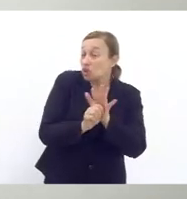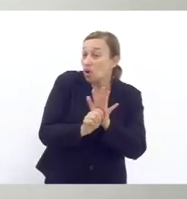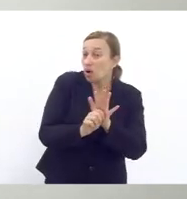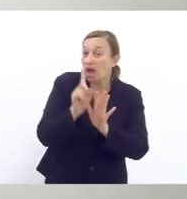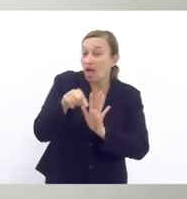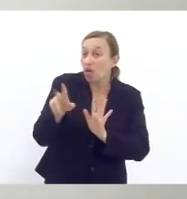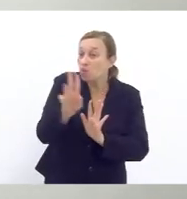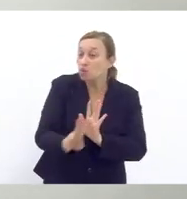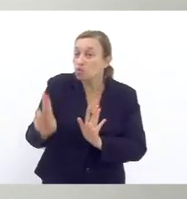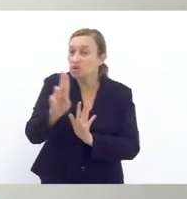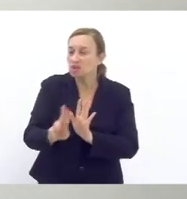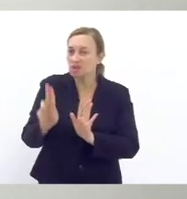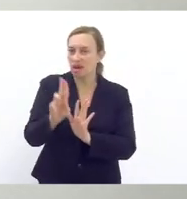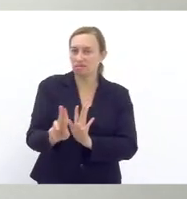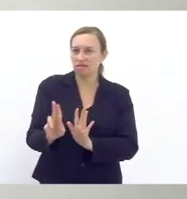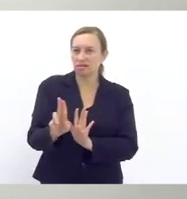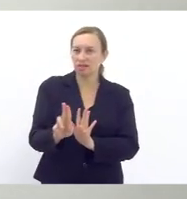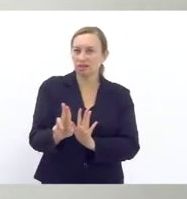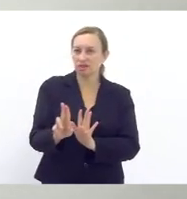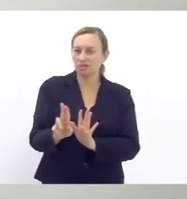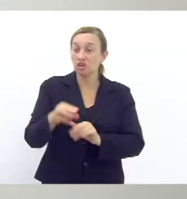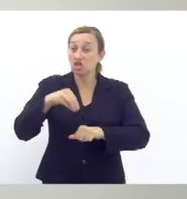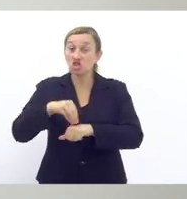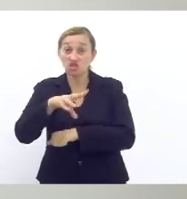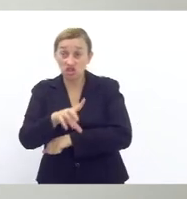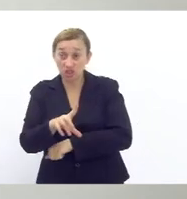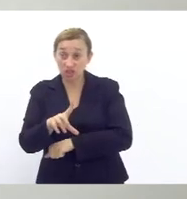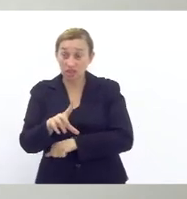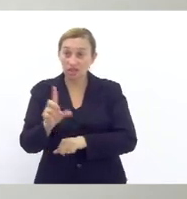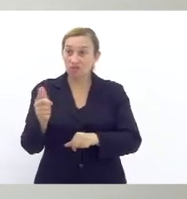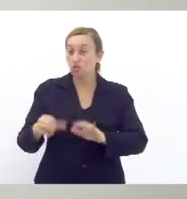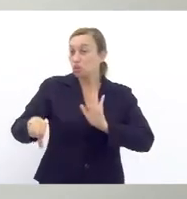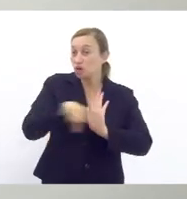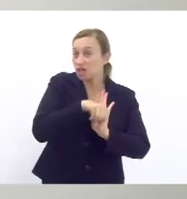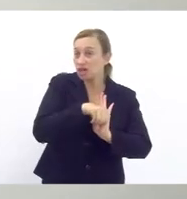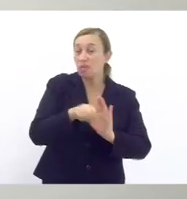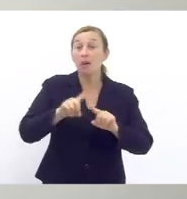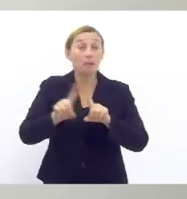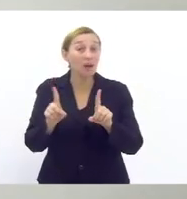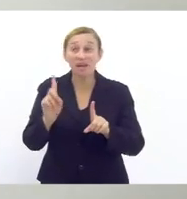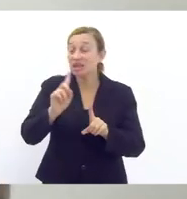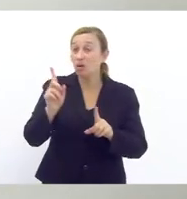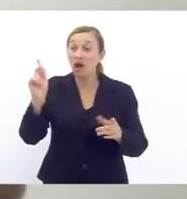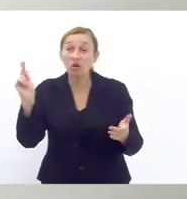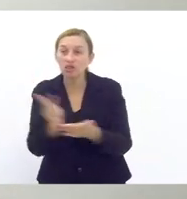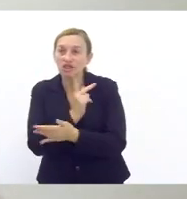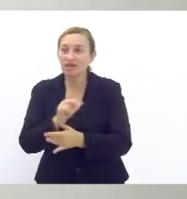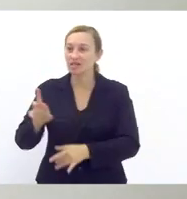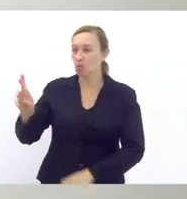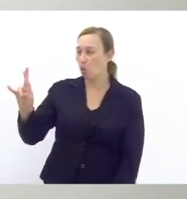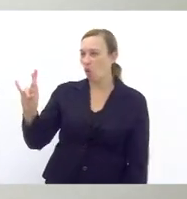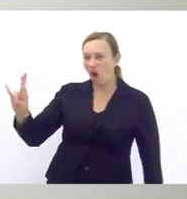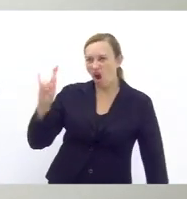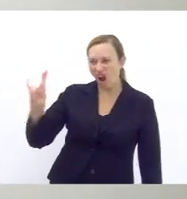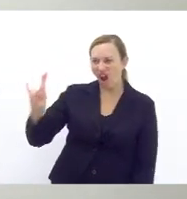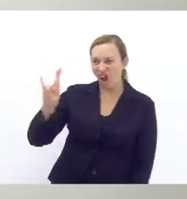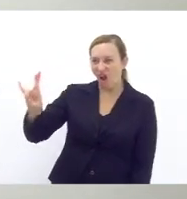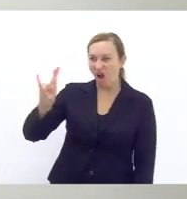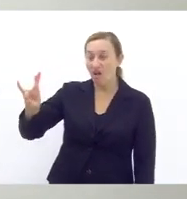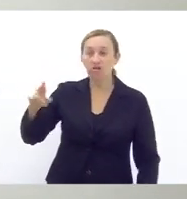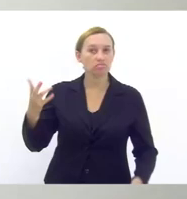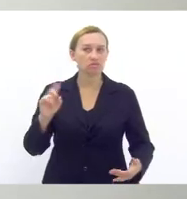utilizado como indício indicativo do crime mas isso não acontece no Rock in Rio